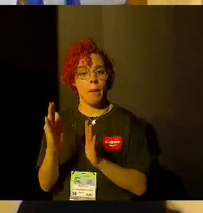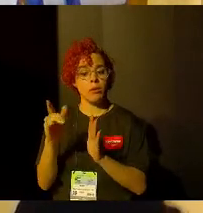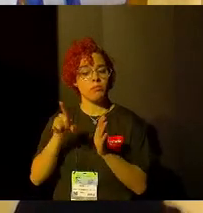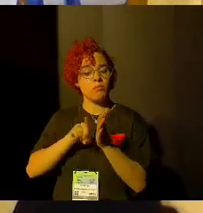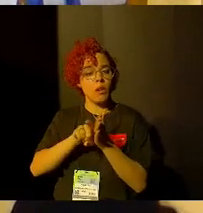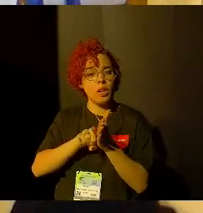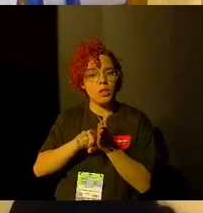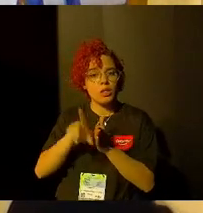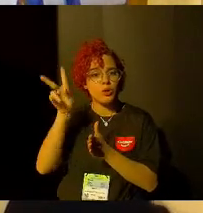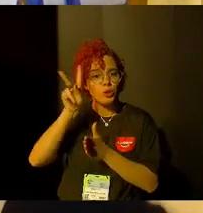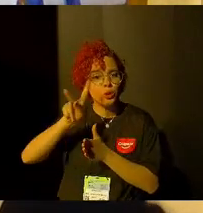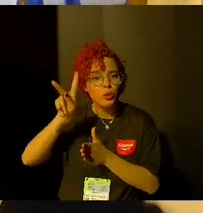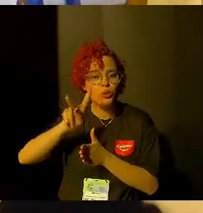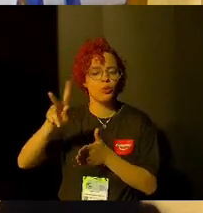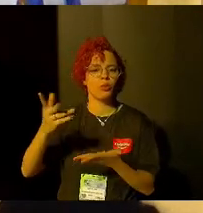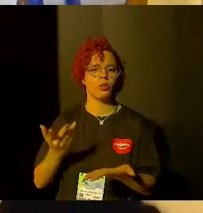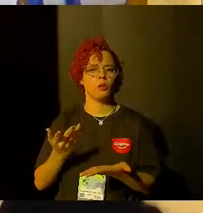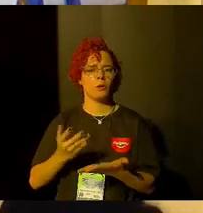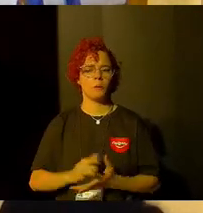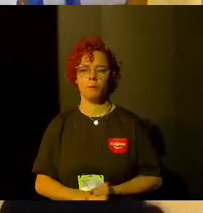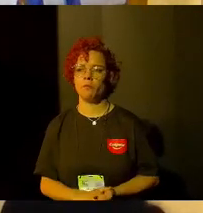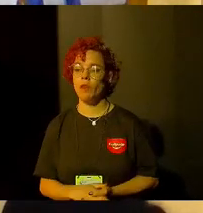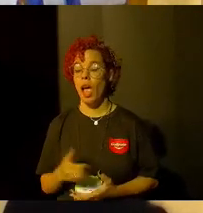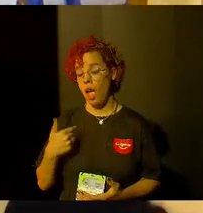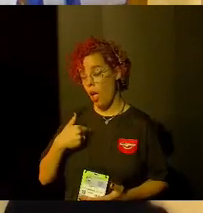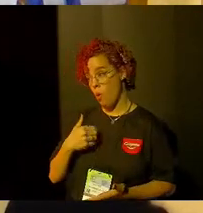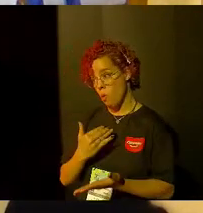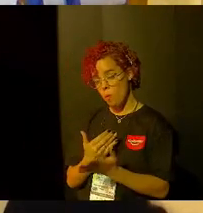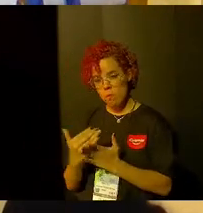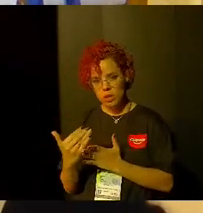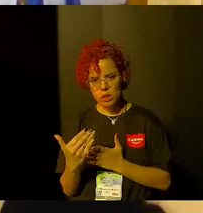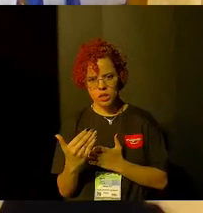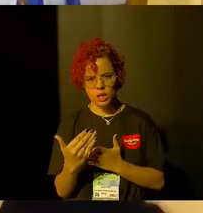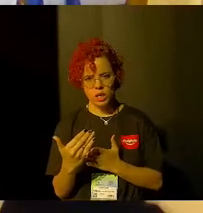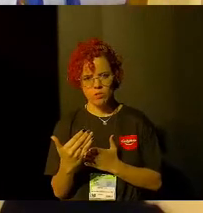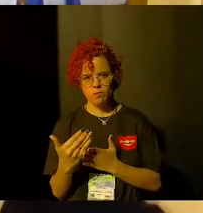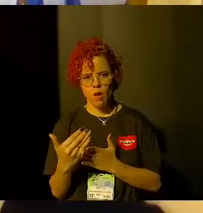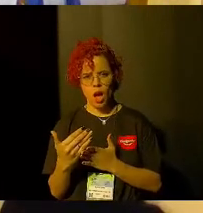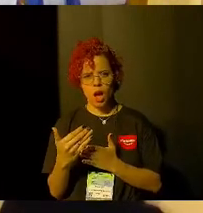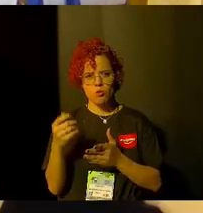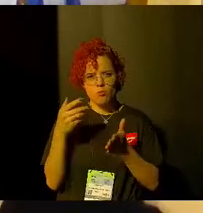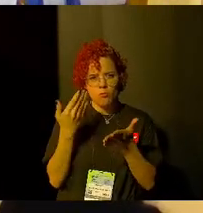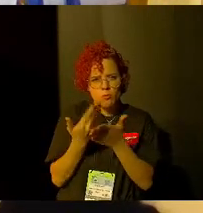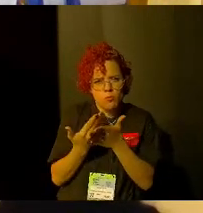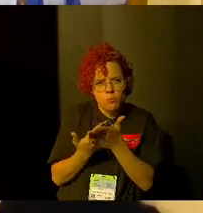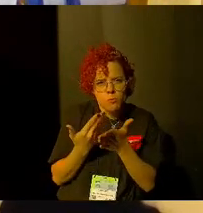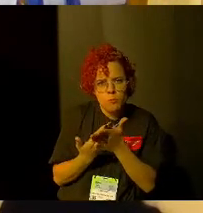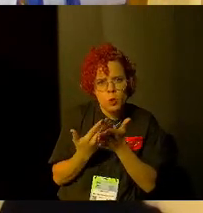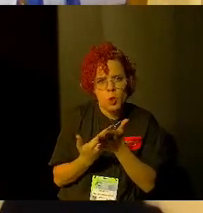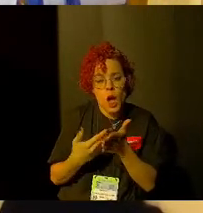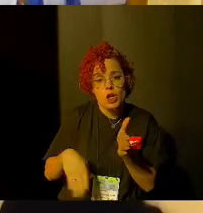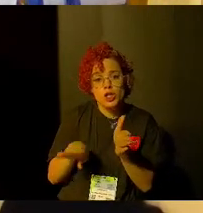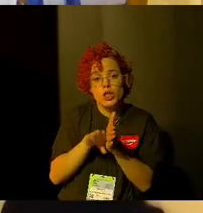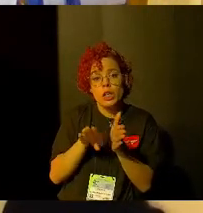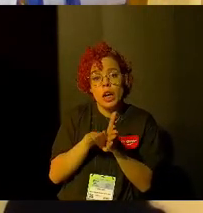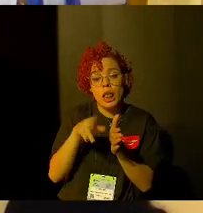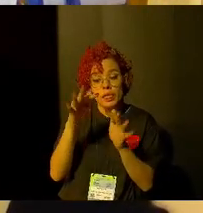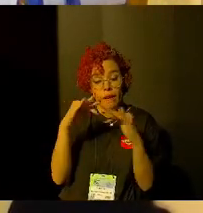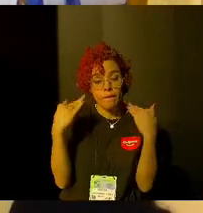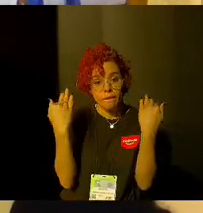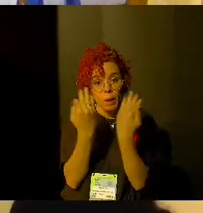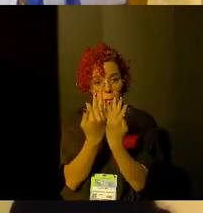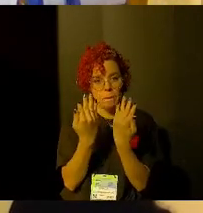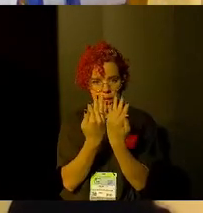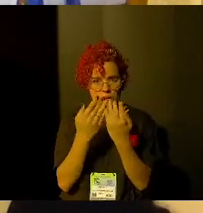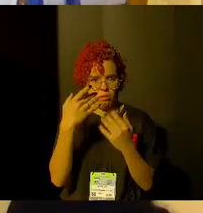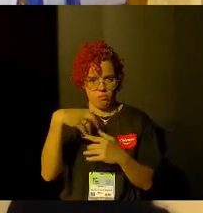histórica eu comecei a estudar sobre a chegada da família real porque eu descobri que toda